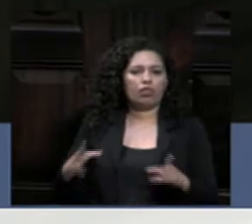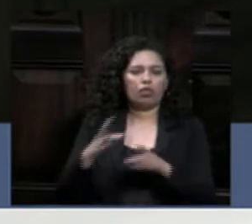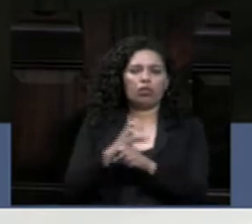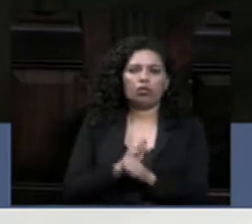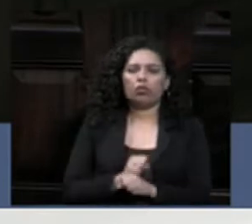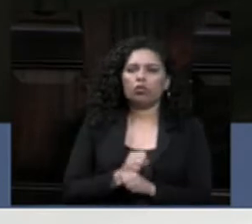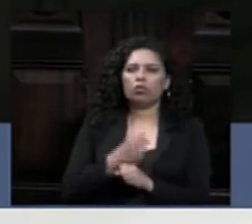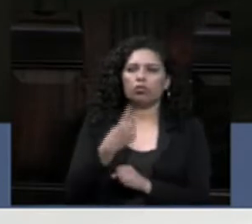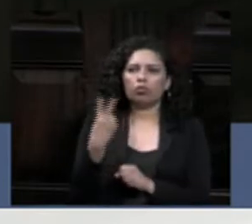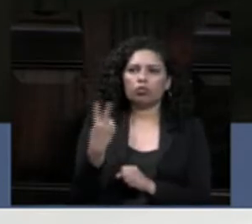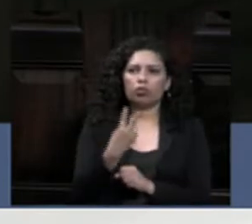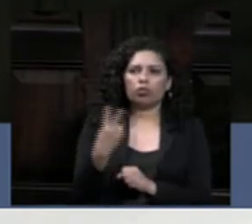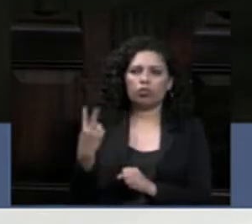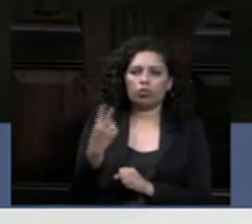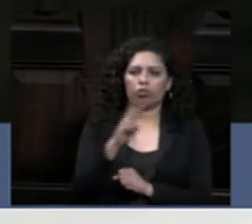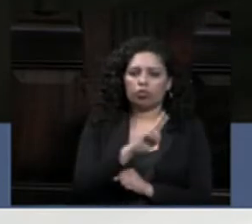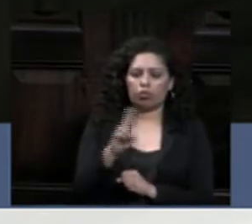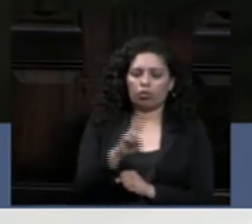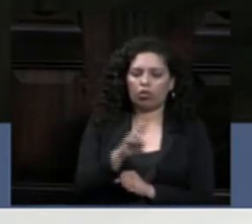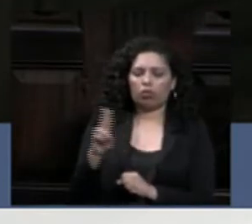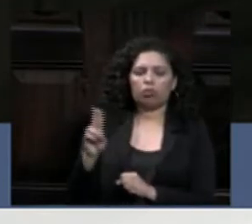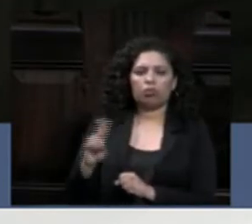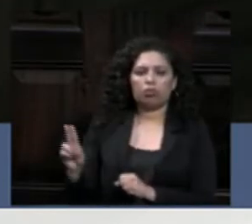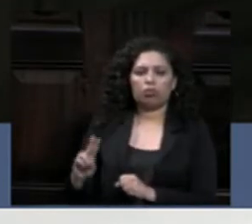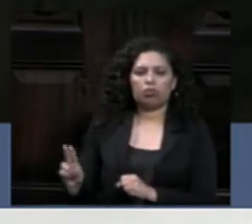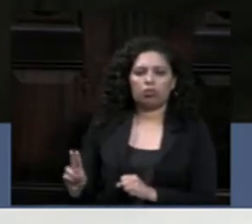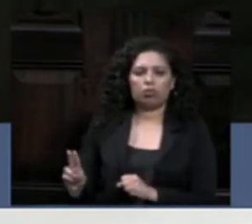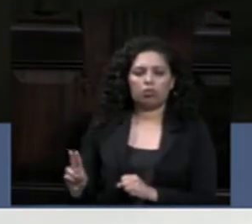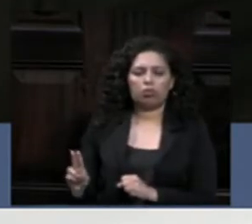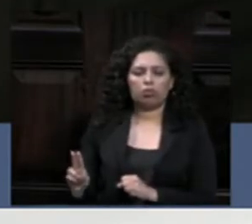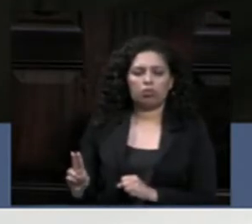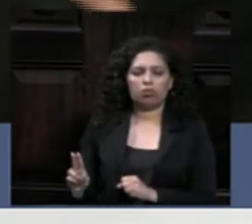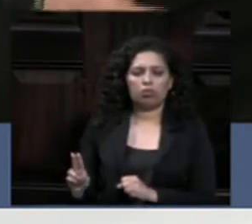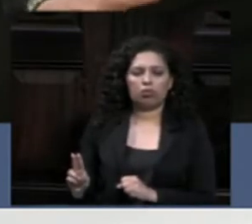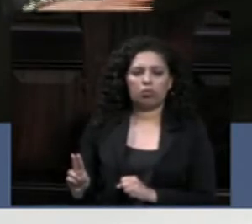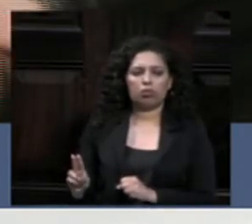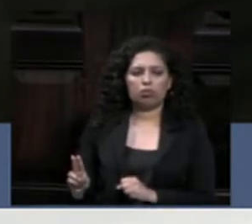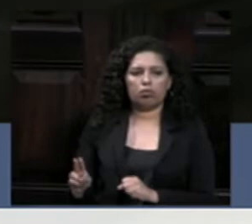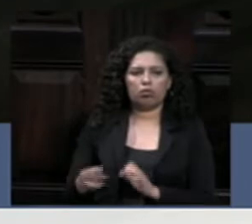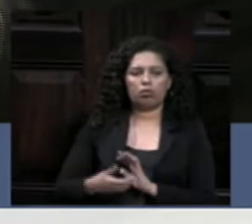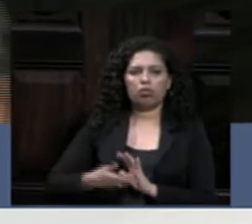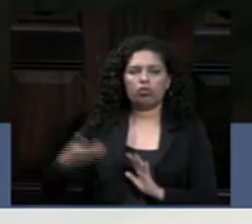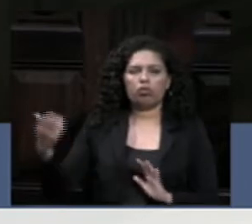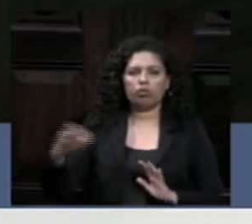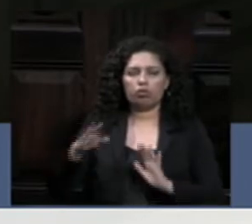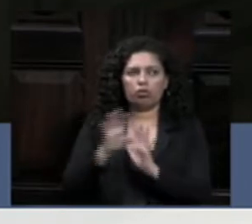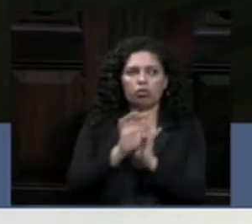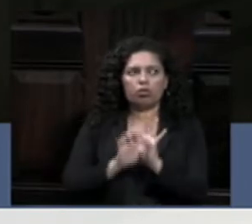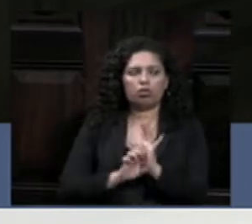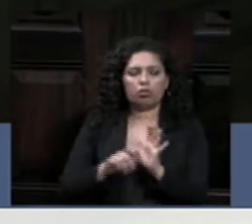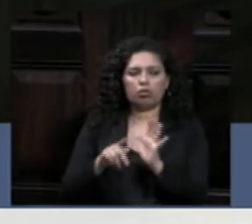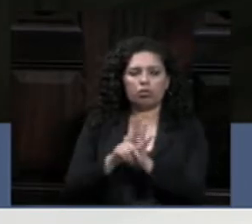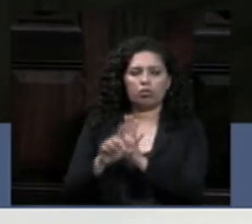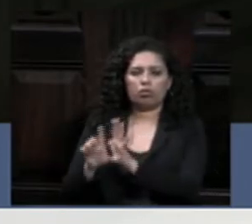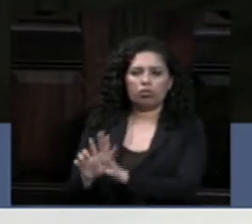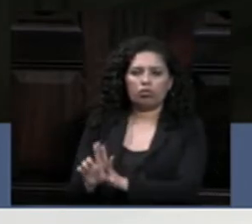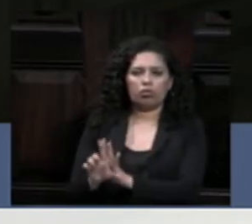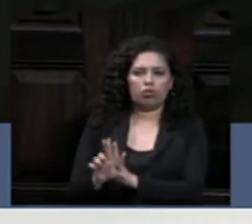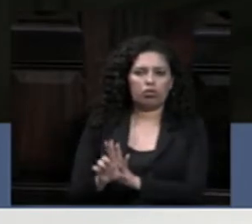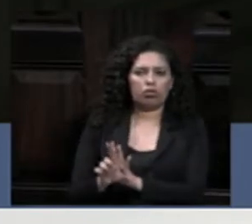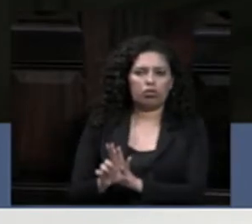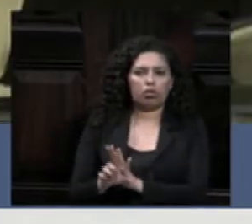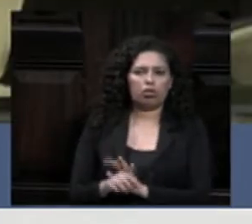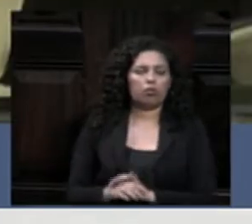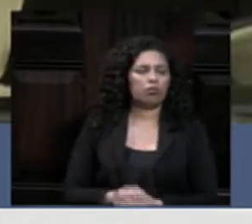duas, Tiririca / José Chacon, e retiro as minhas emendas e dou na comissão para a gente poder